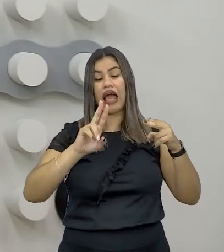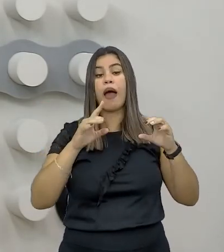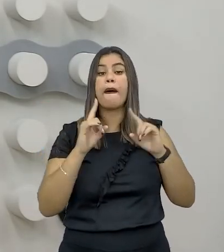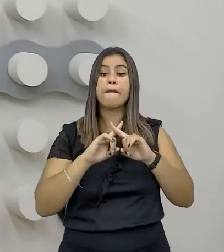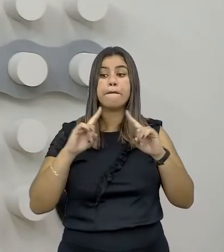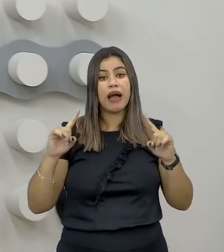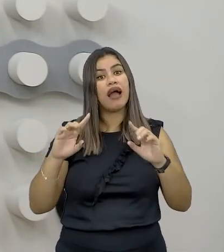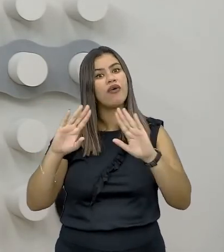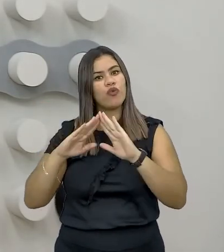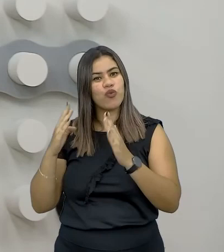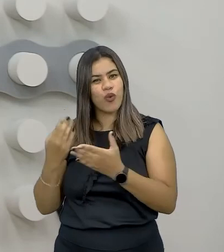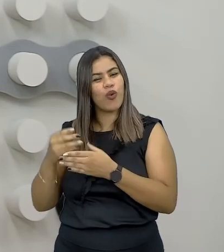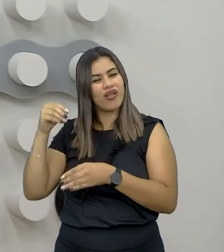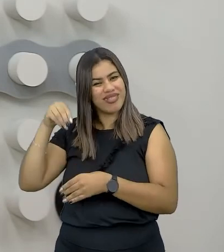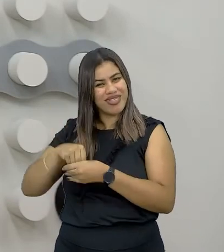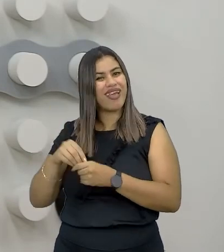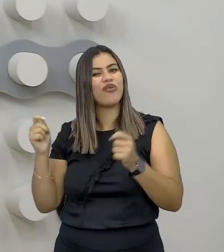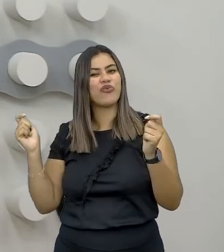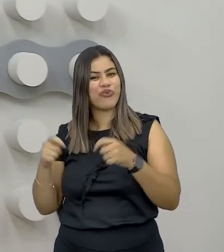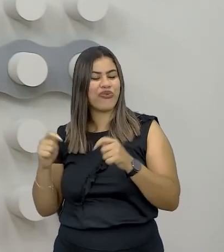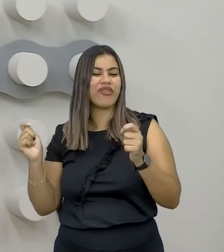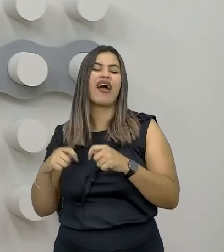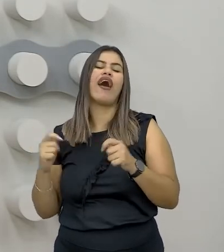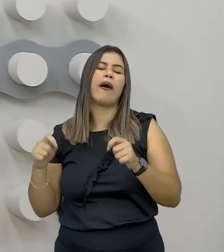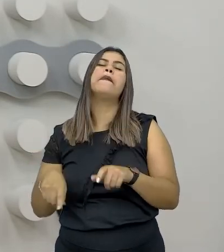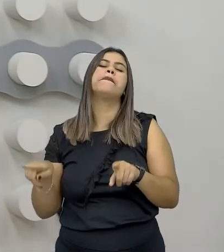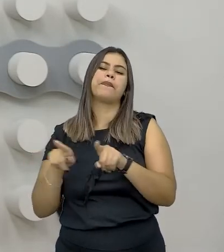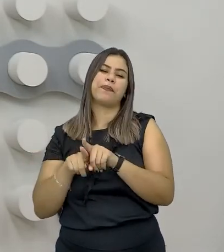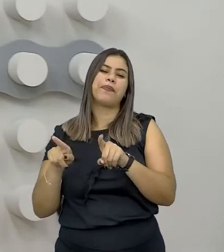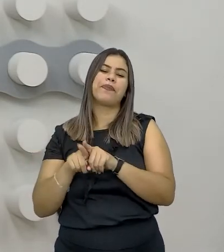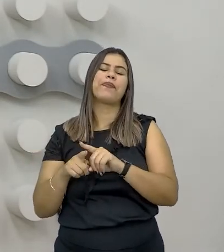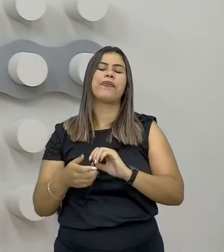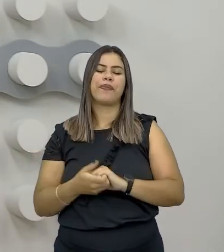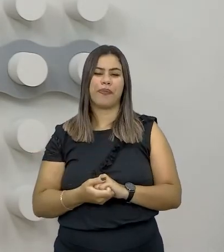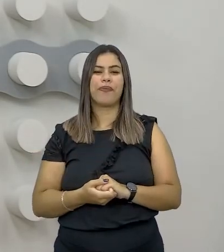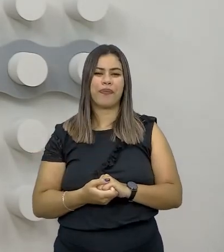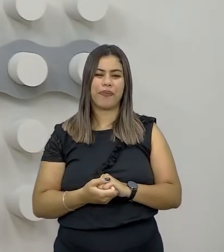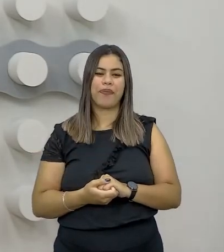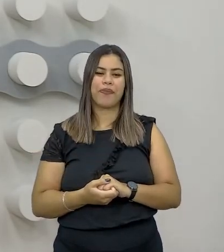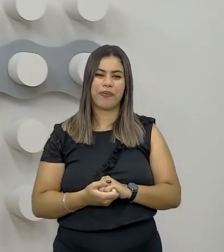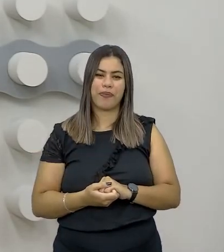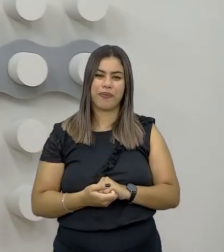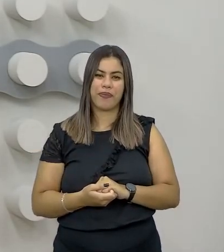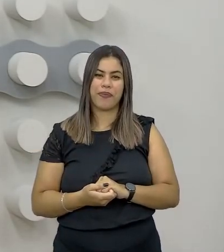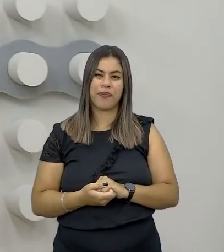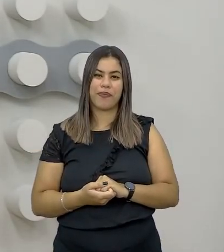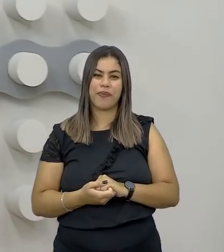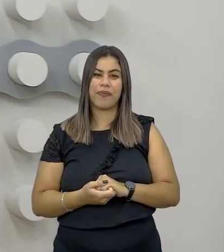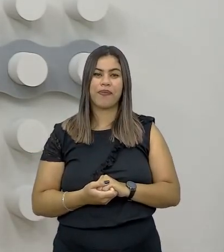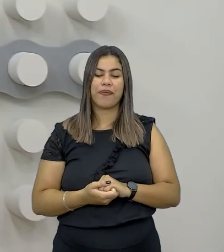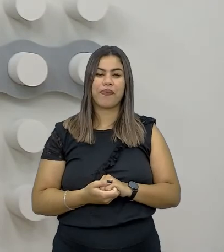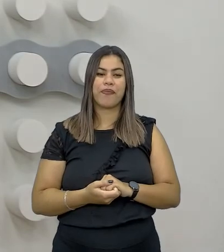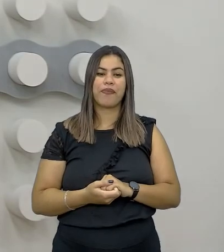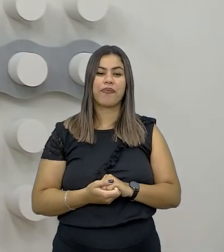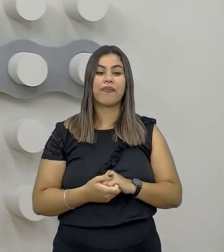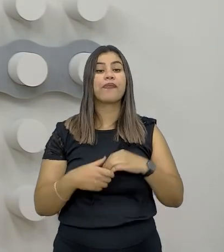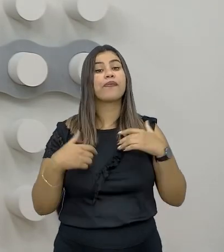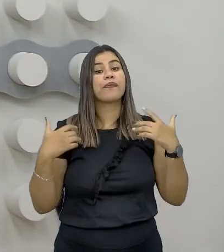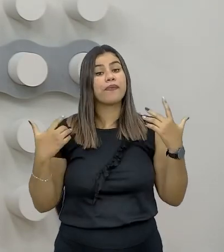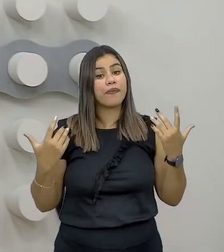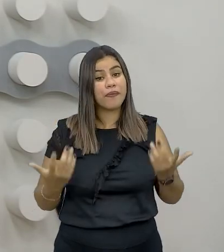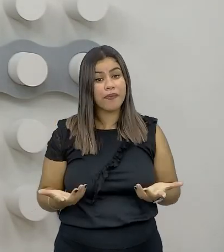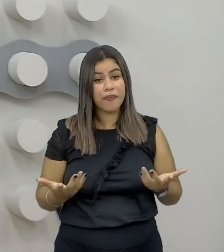também no ensino médio. A gente quer diminuir essa distância entre o ensino médio e a universidade, tá certo?